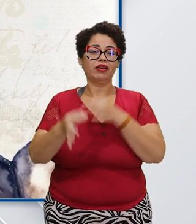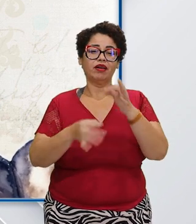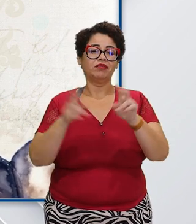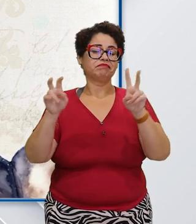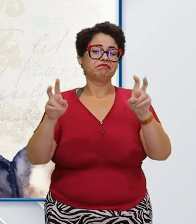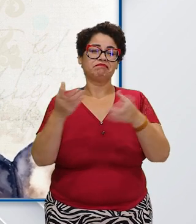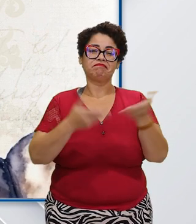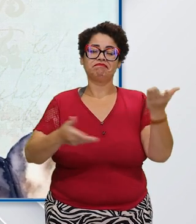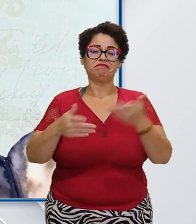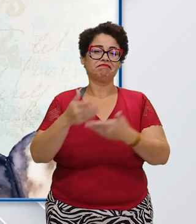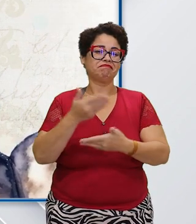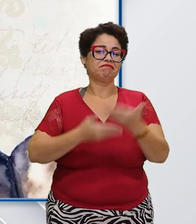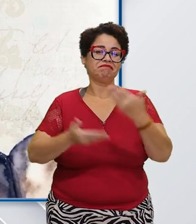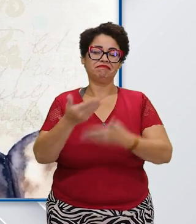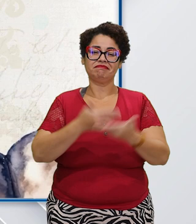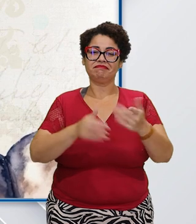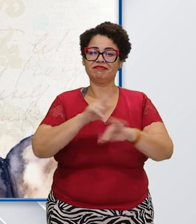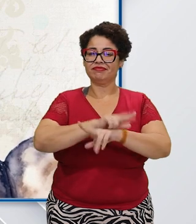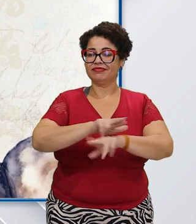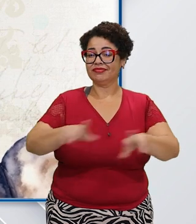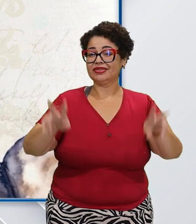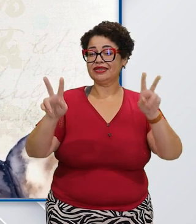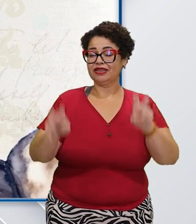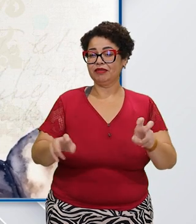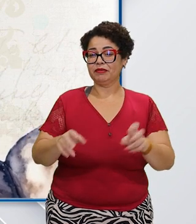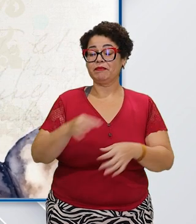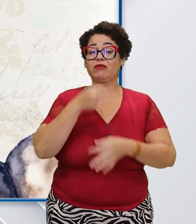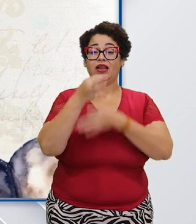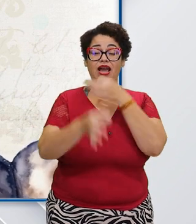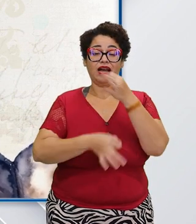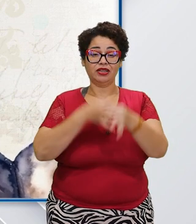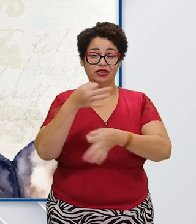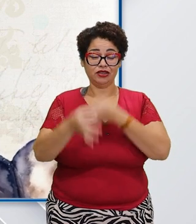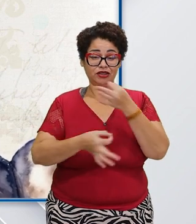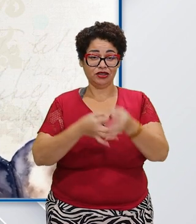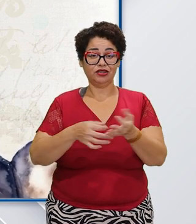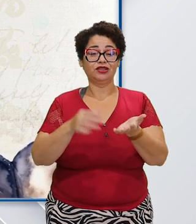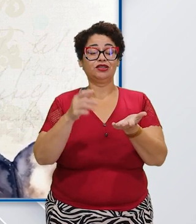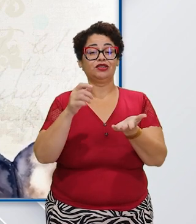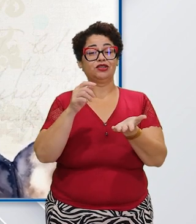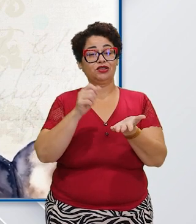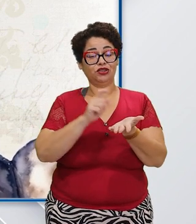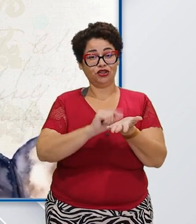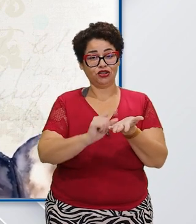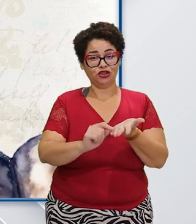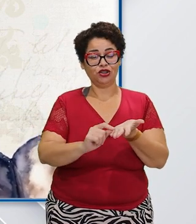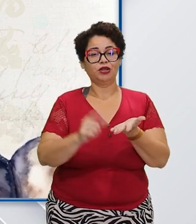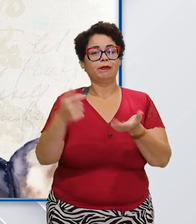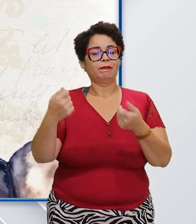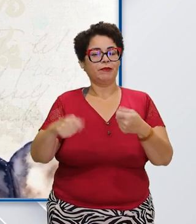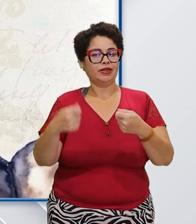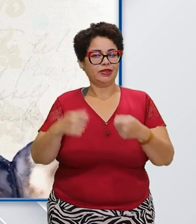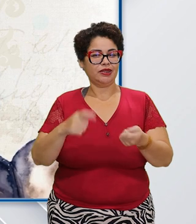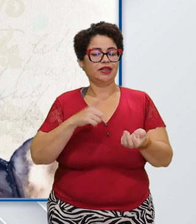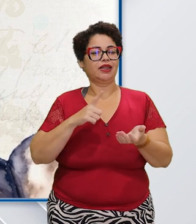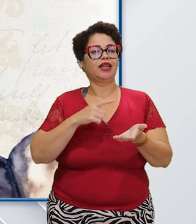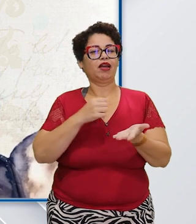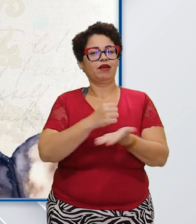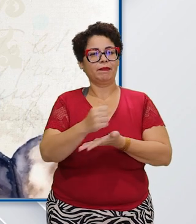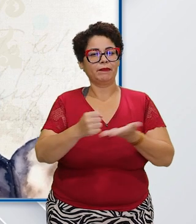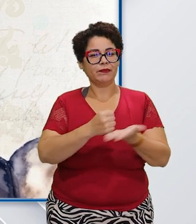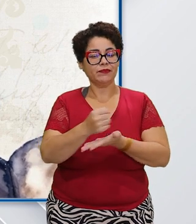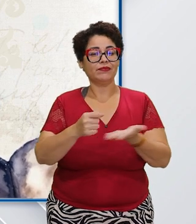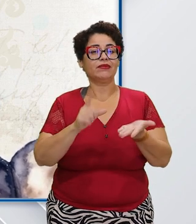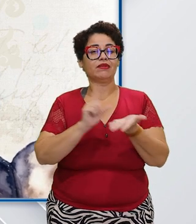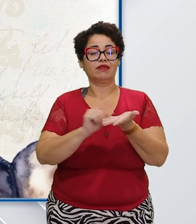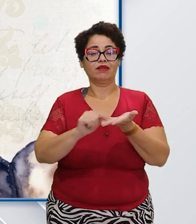assuntos variados no artigo de opinião O autor deve fundamentar as suas opiniões com